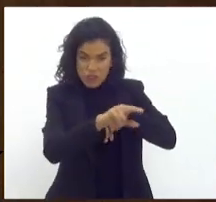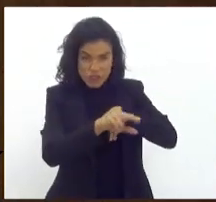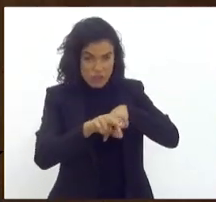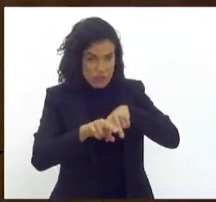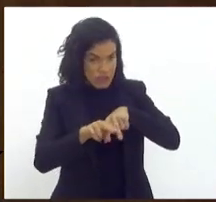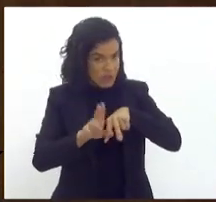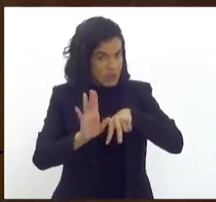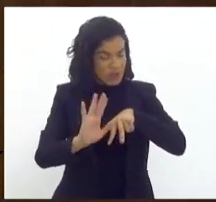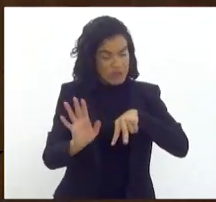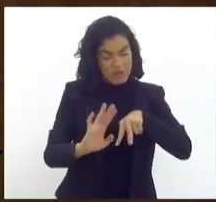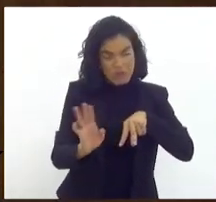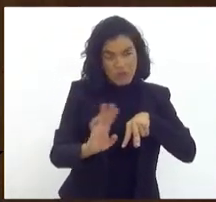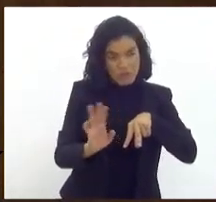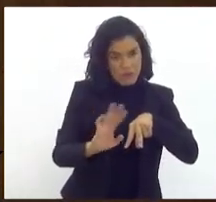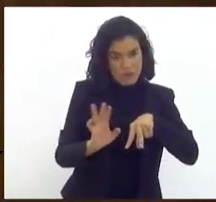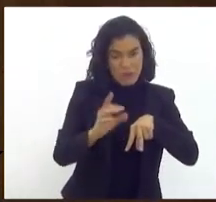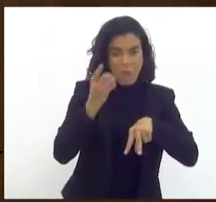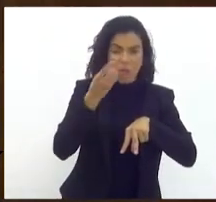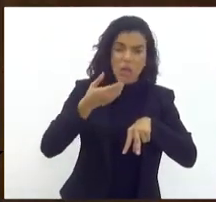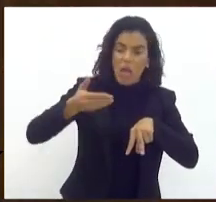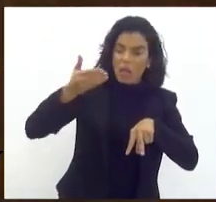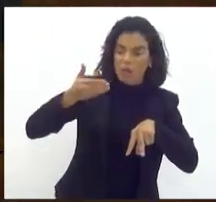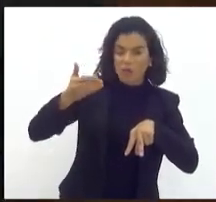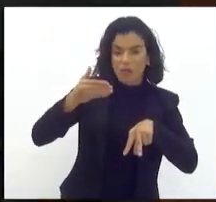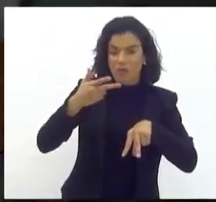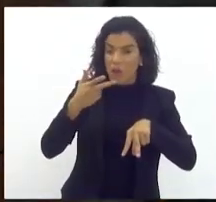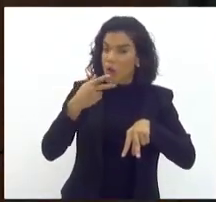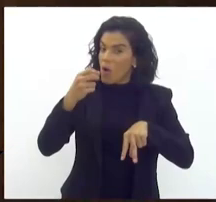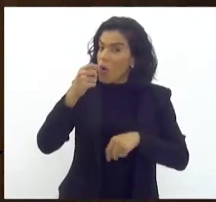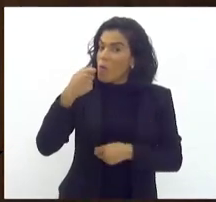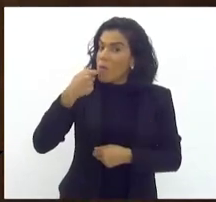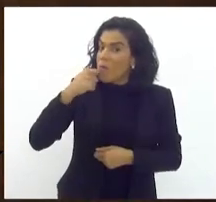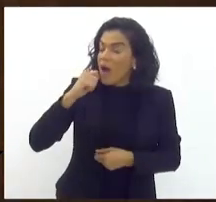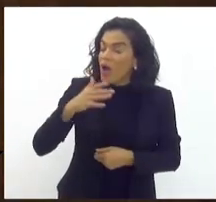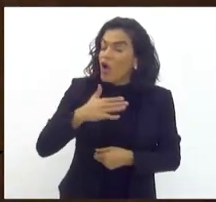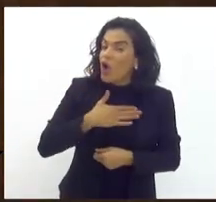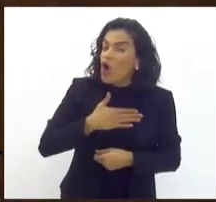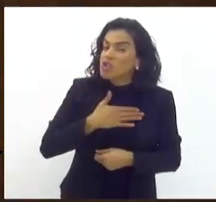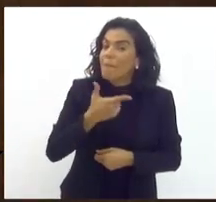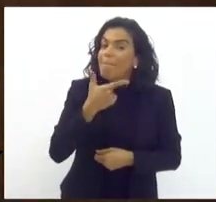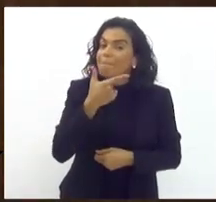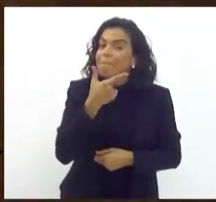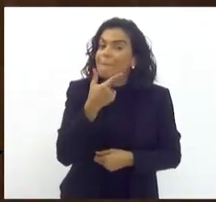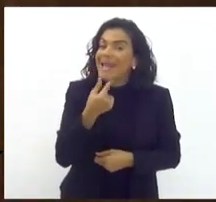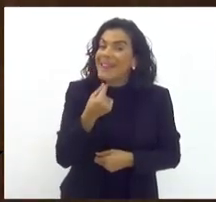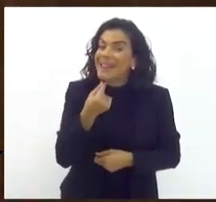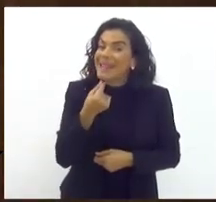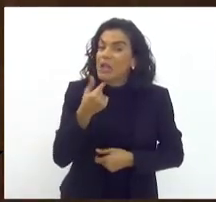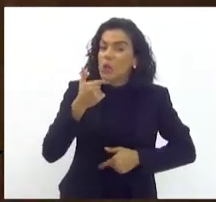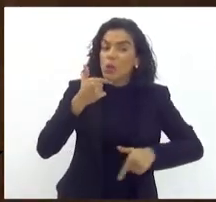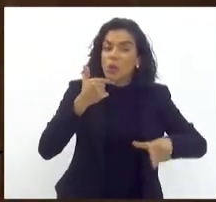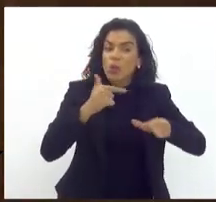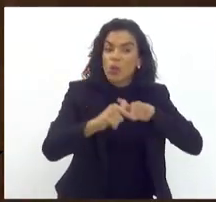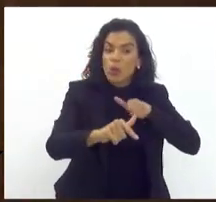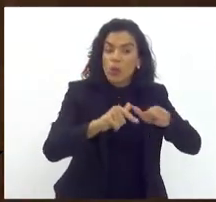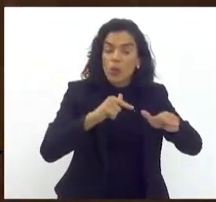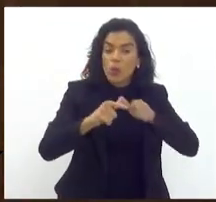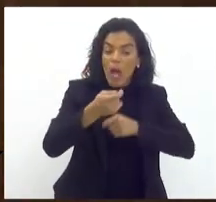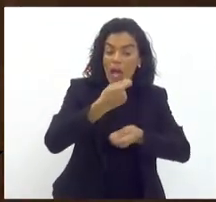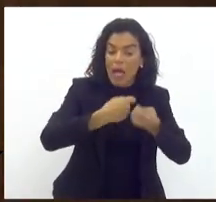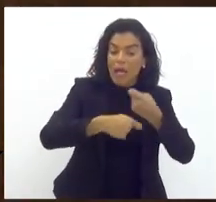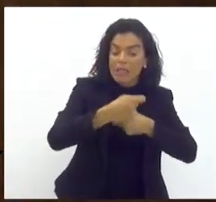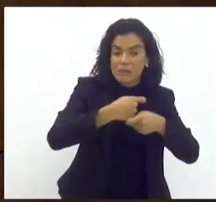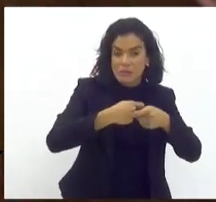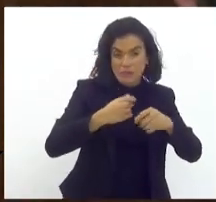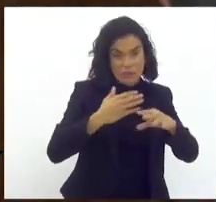como foi dito aqui por deputados anteriores eu tô dizendo que o Eduardo Paes ele gosta dos meninos para administrar